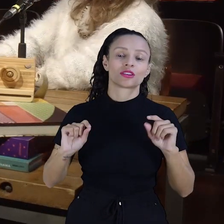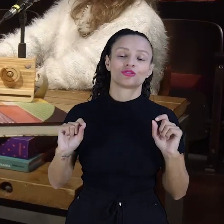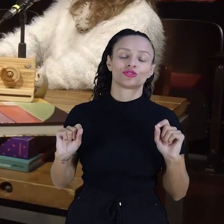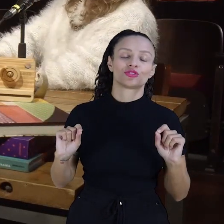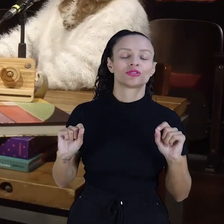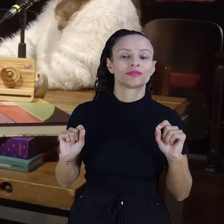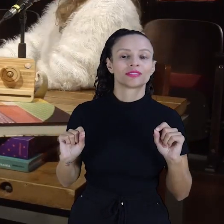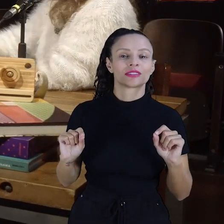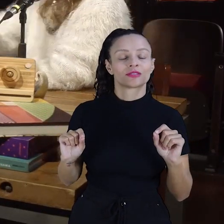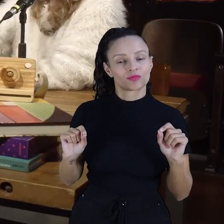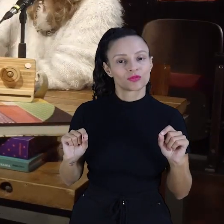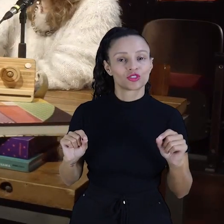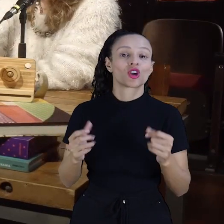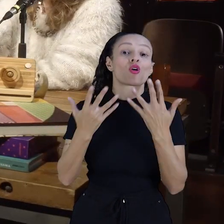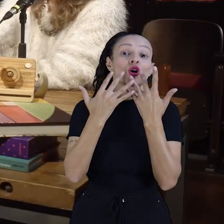possibilidade